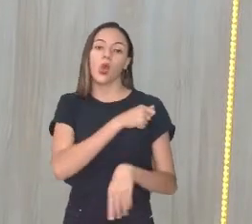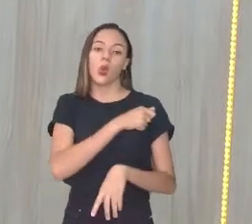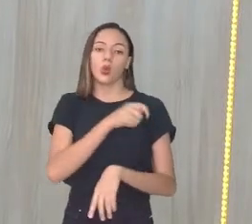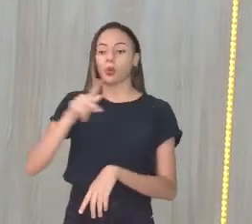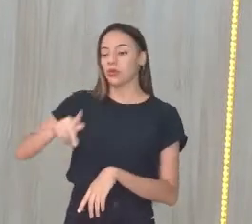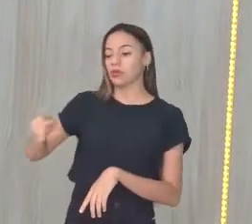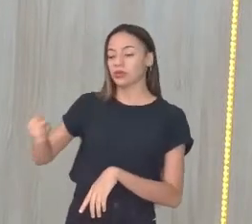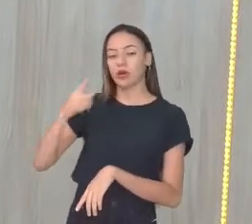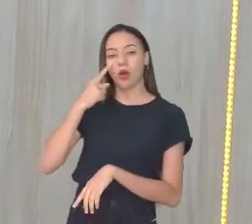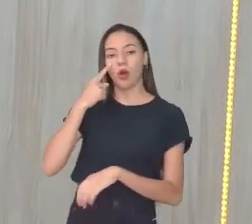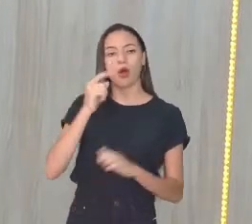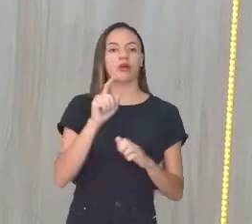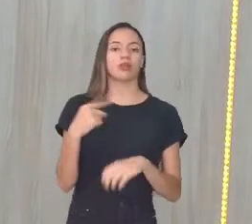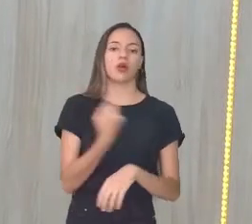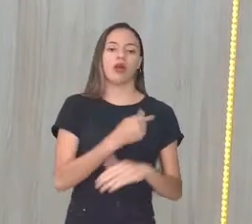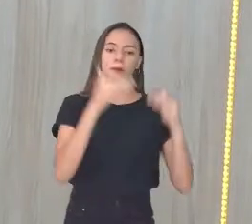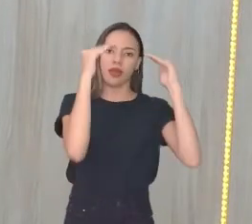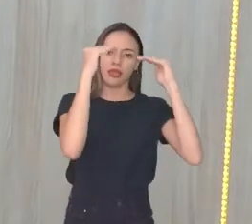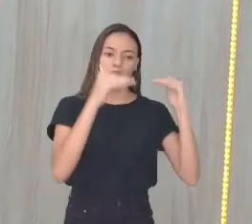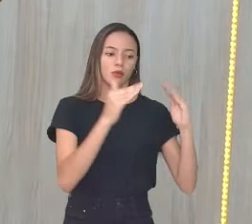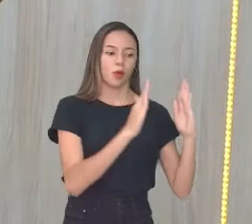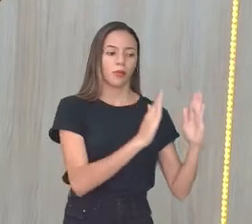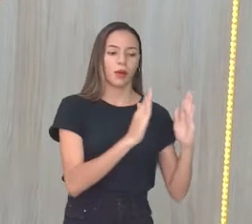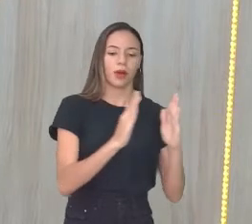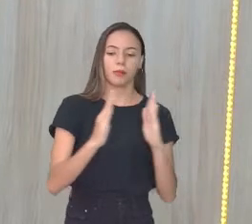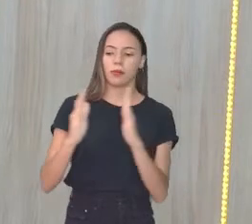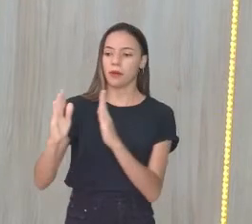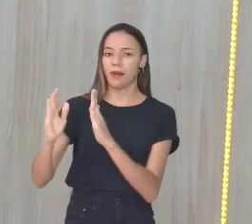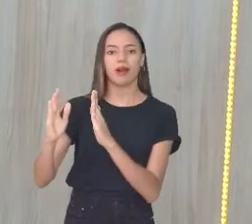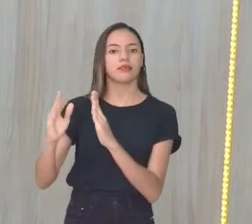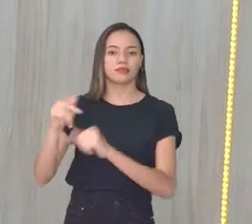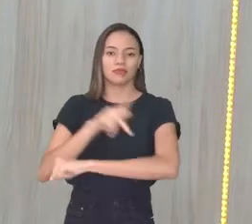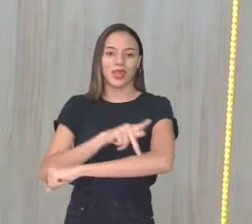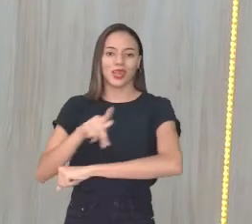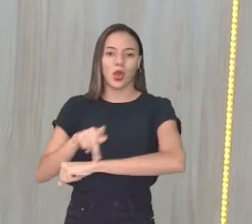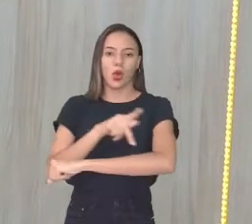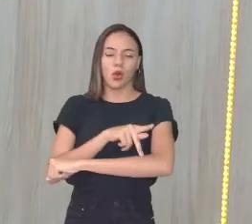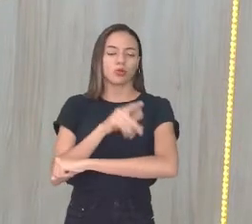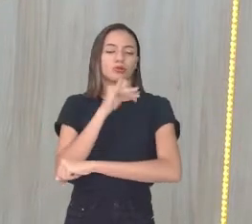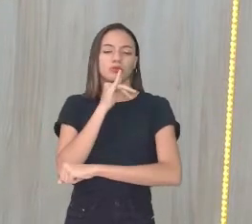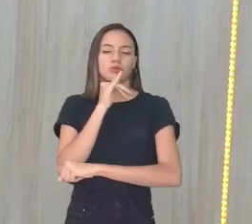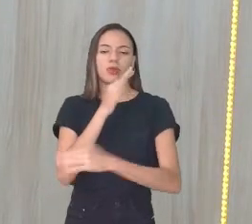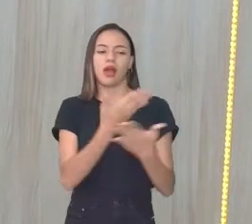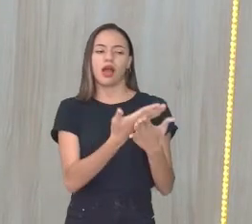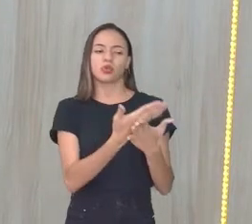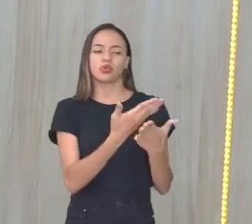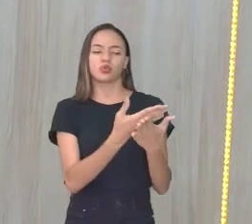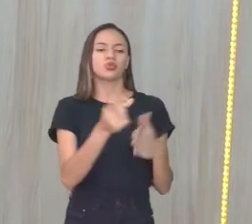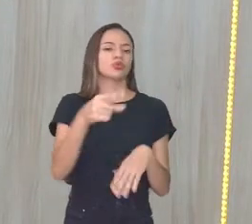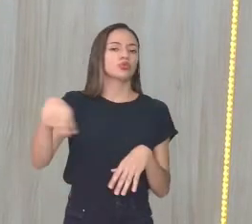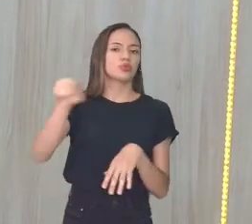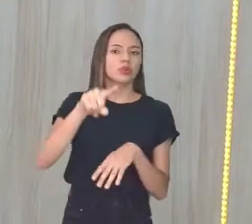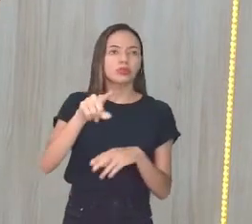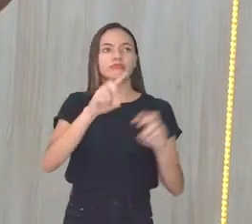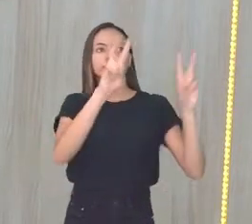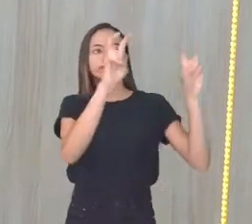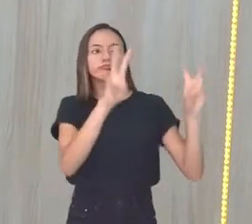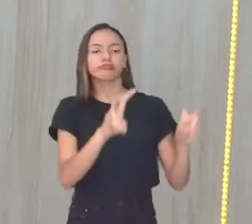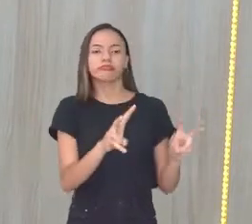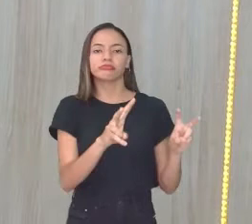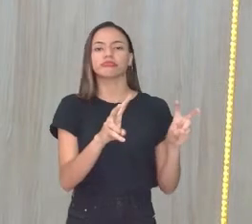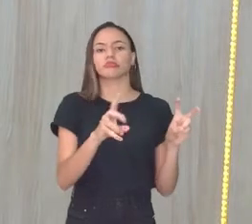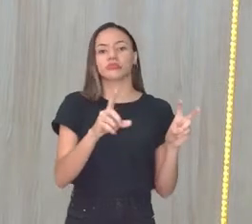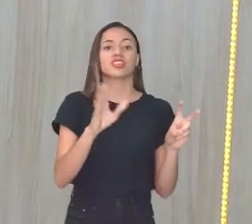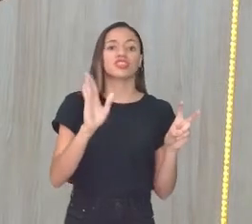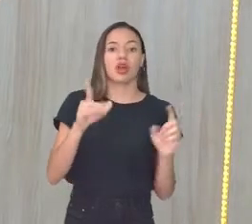segue a sequência, né? Pedagógica, data pedagógica da rede. Então, são assuntos que já devem estar em sintonia com o que vocês